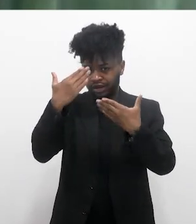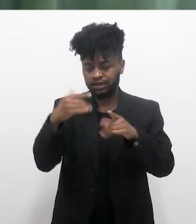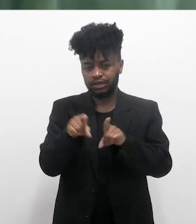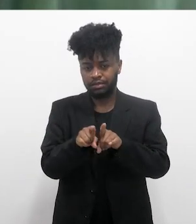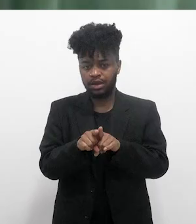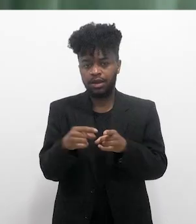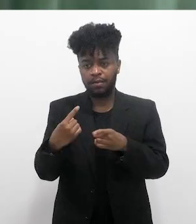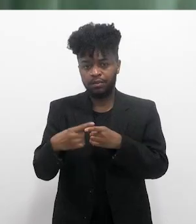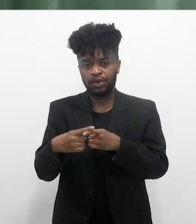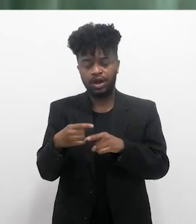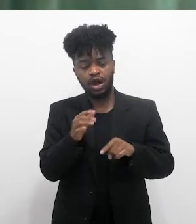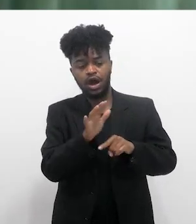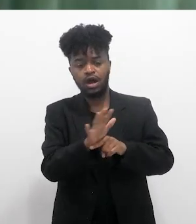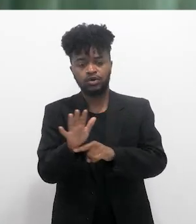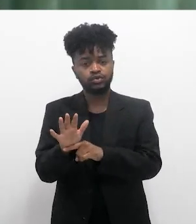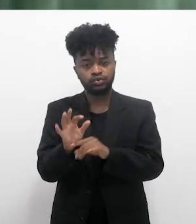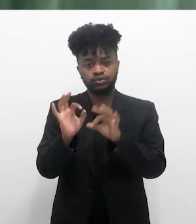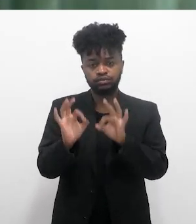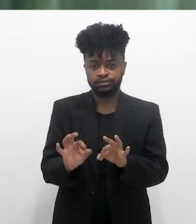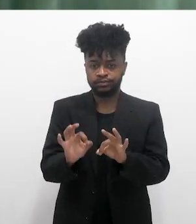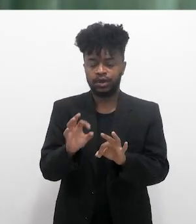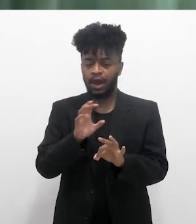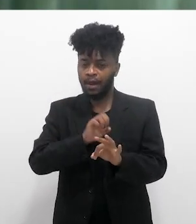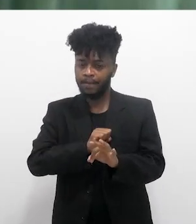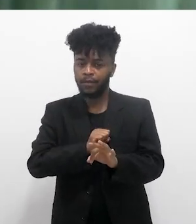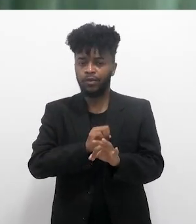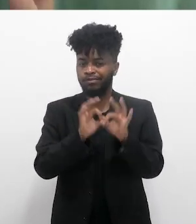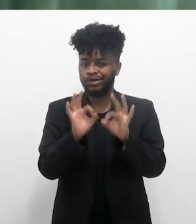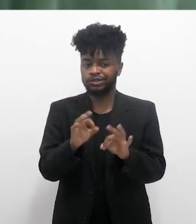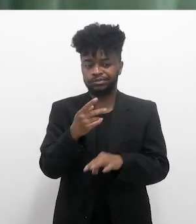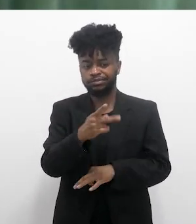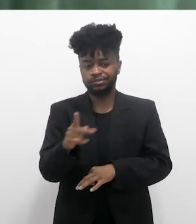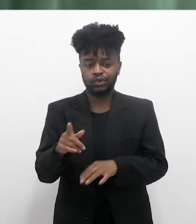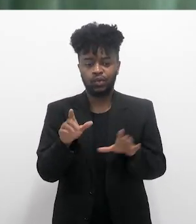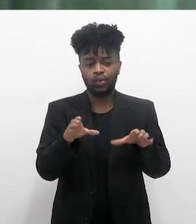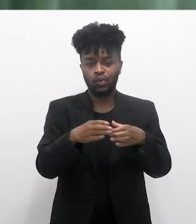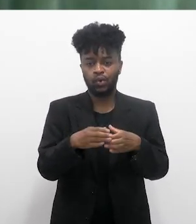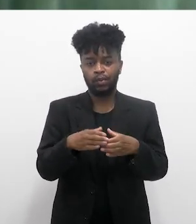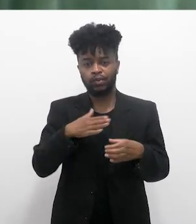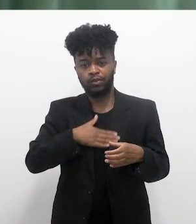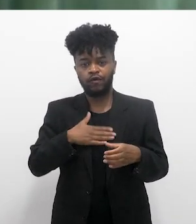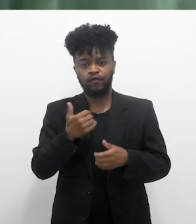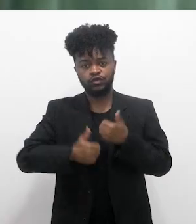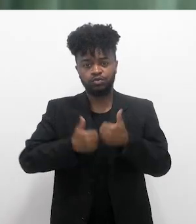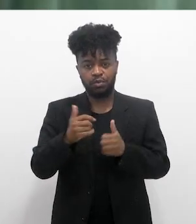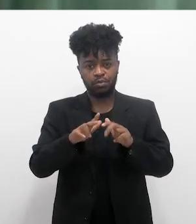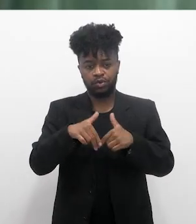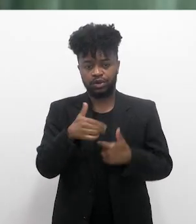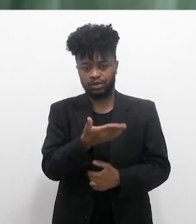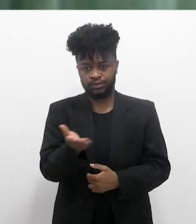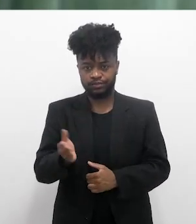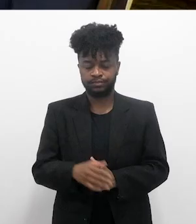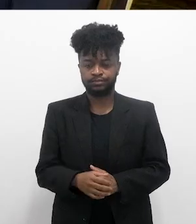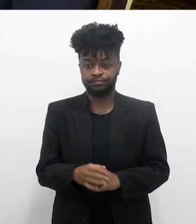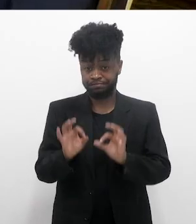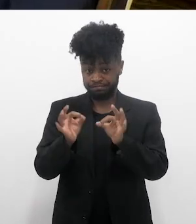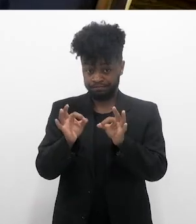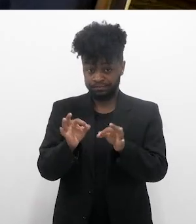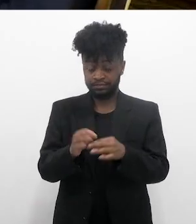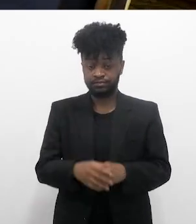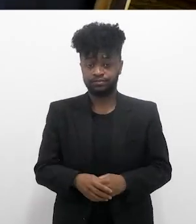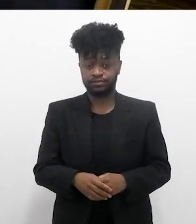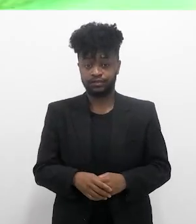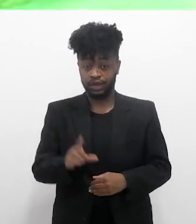também. Isso aí ajudava o amor e a paixão que o torcedor passou a ter pelo futebol, graças a essas pessoas também. Com